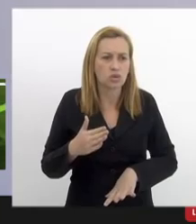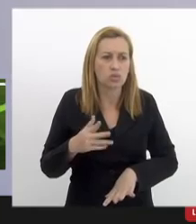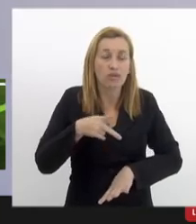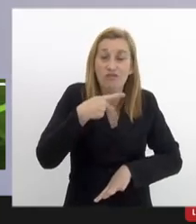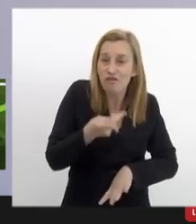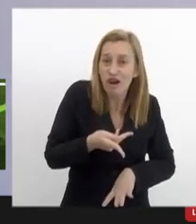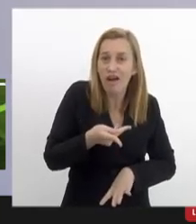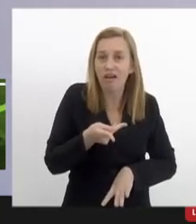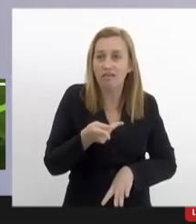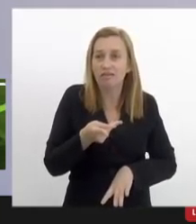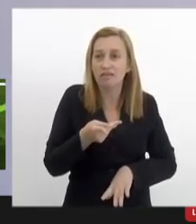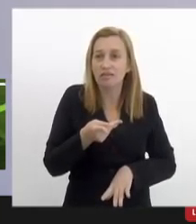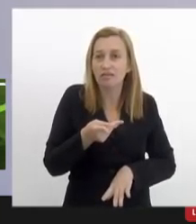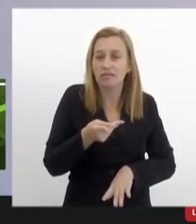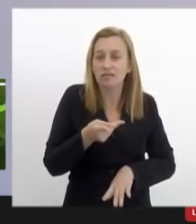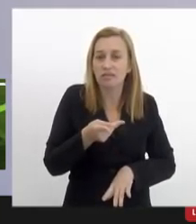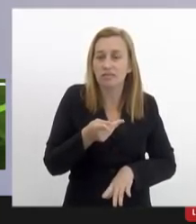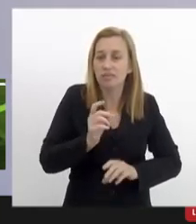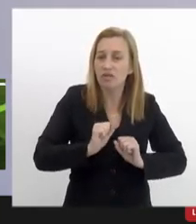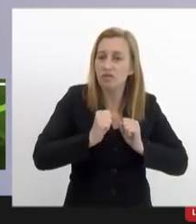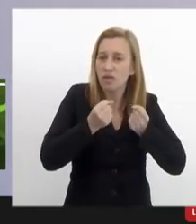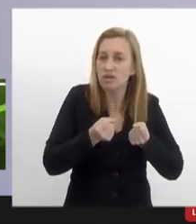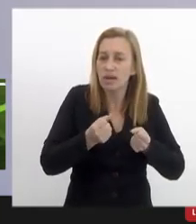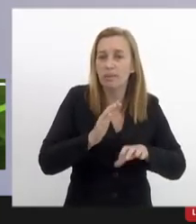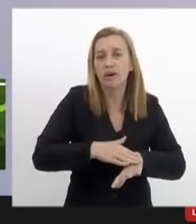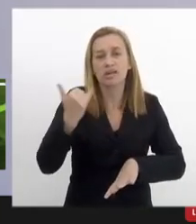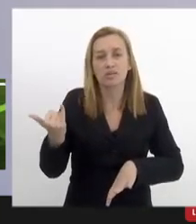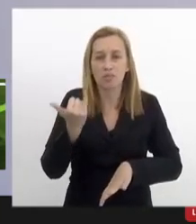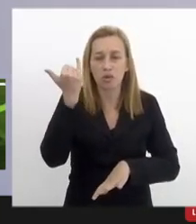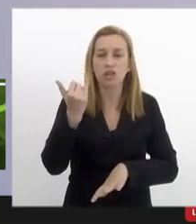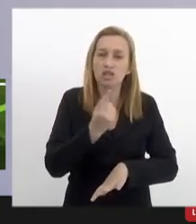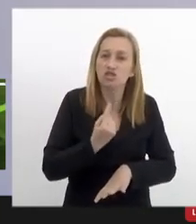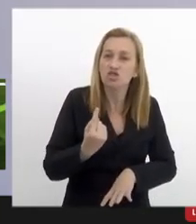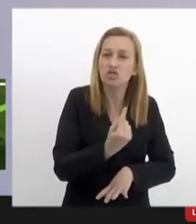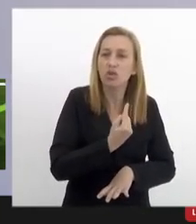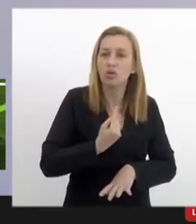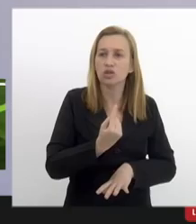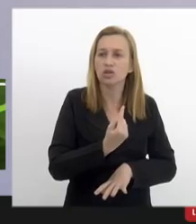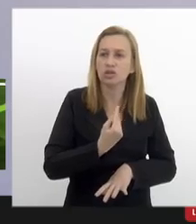fala para reforçar a importância da gente...